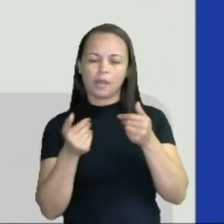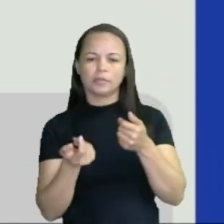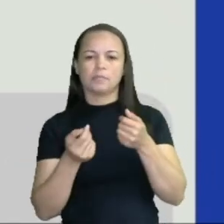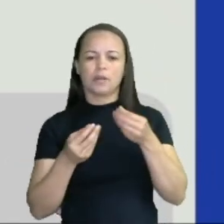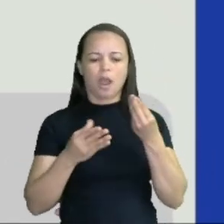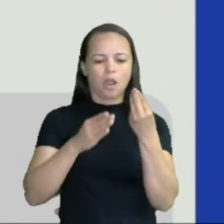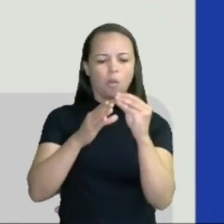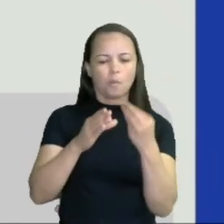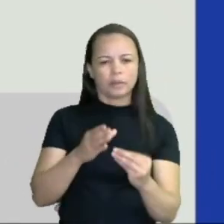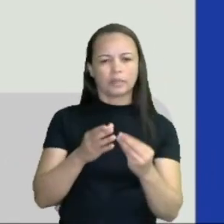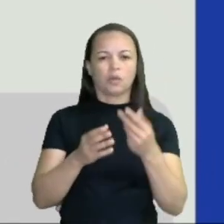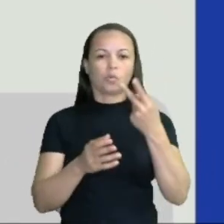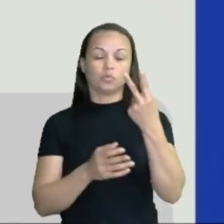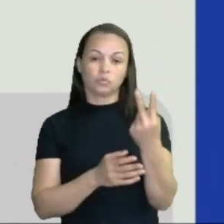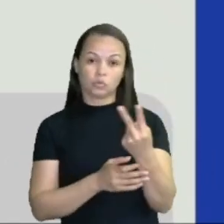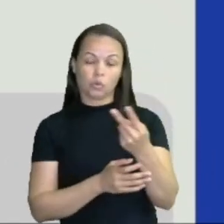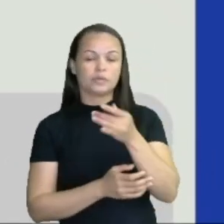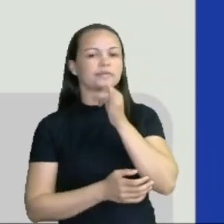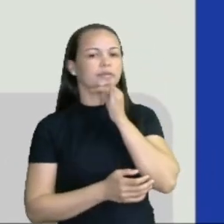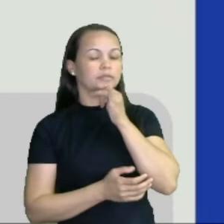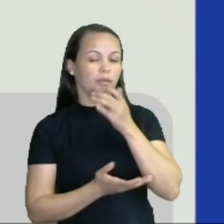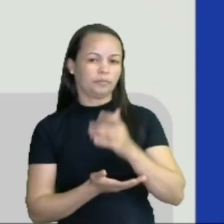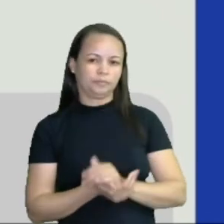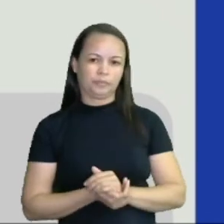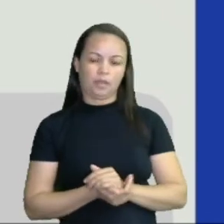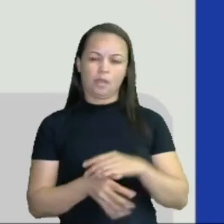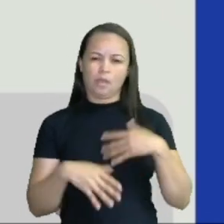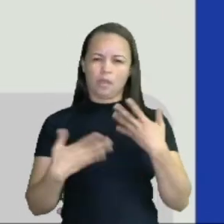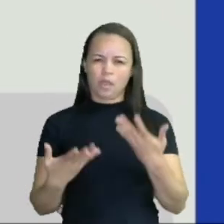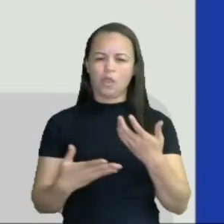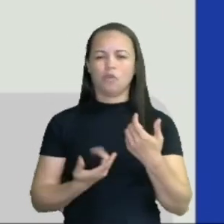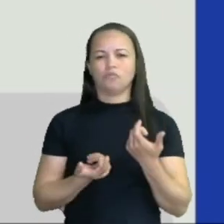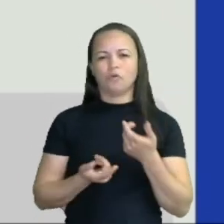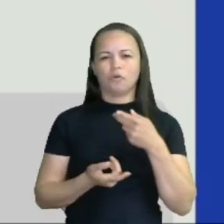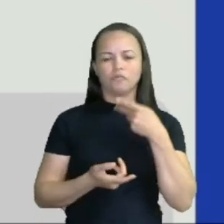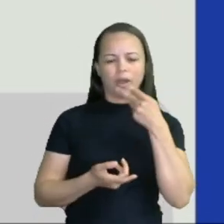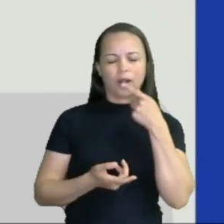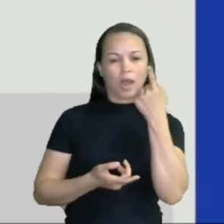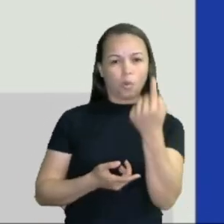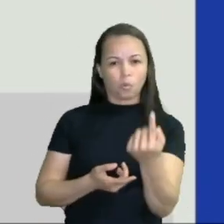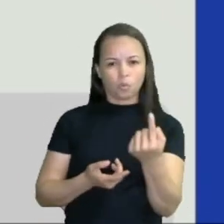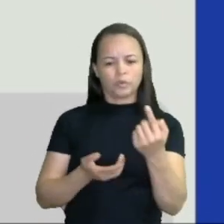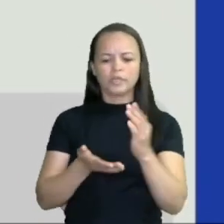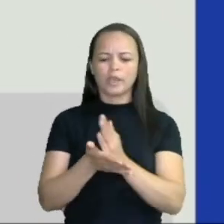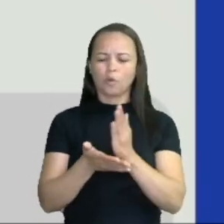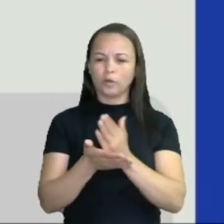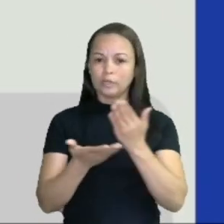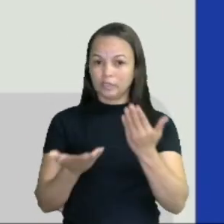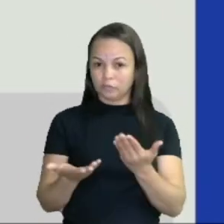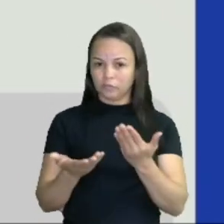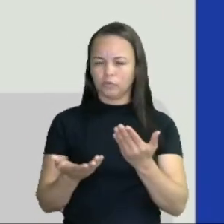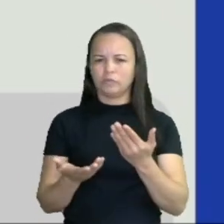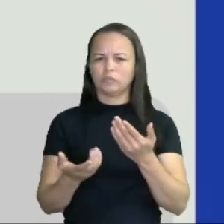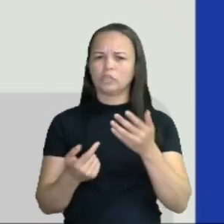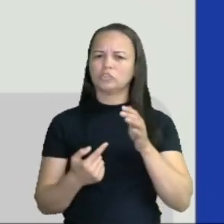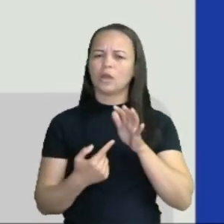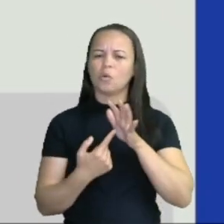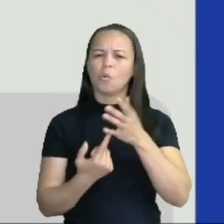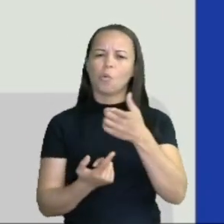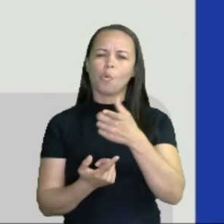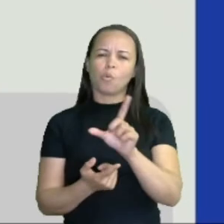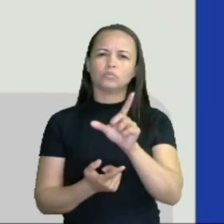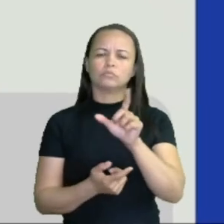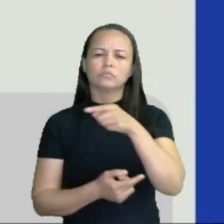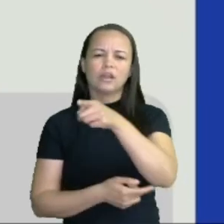exemplos. Eu vou colocar um como livro, que é o nome do objeto, e vou deixar o outro para vocês pensarem aí e